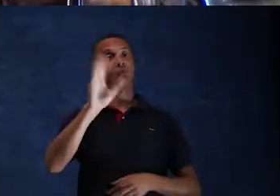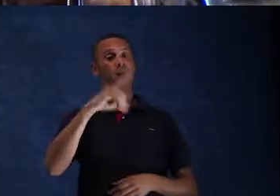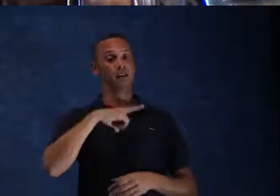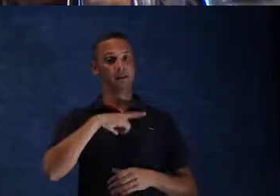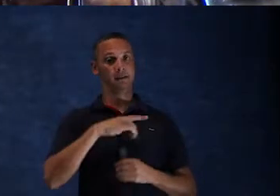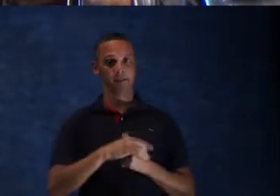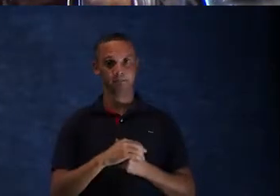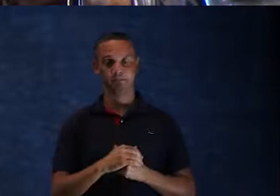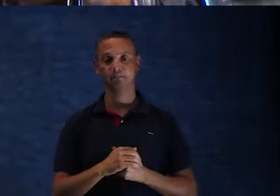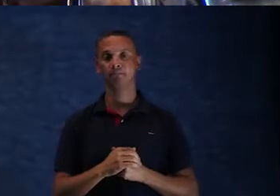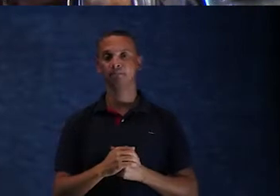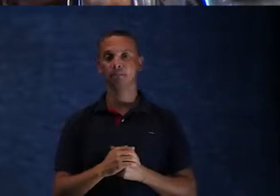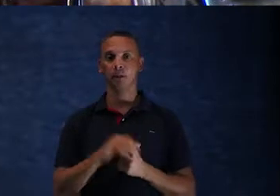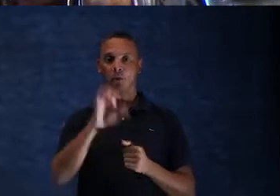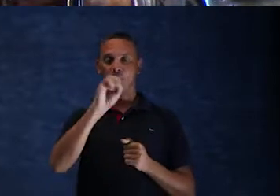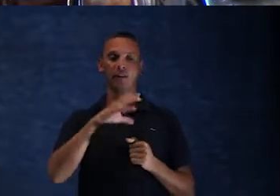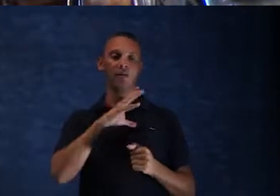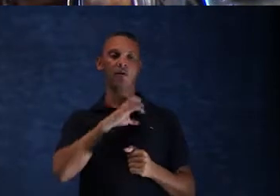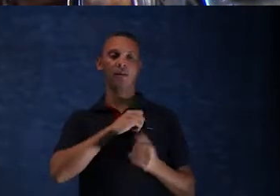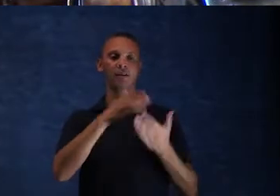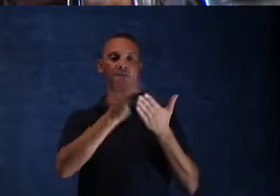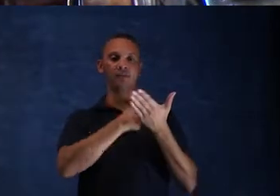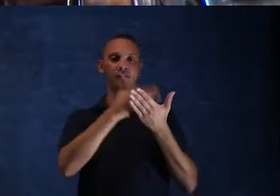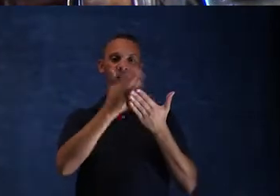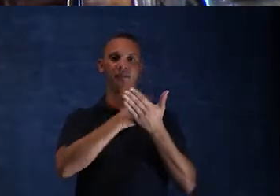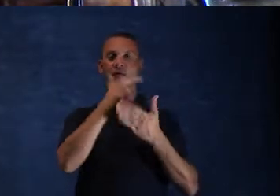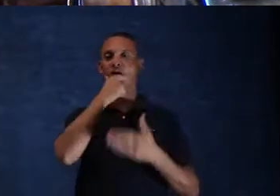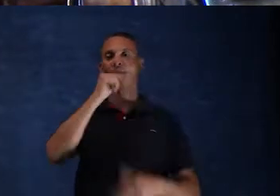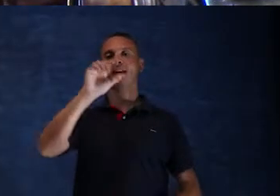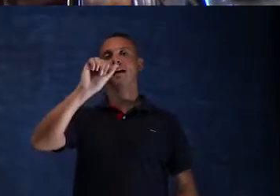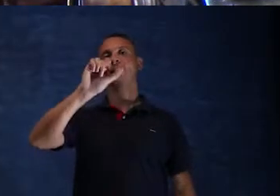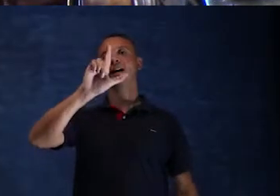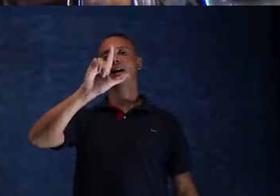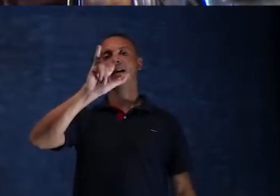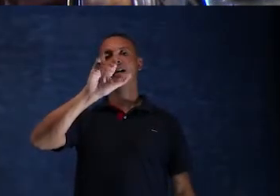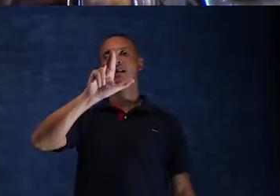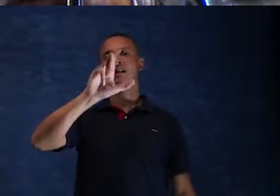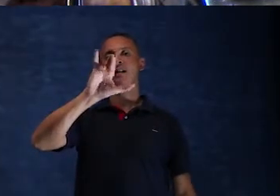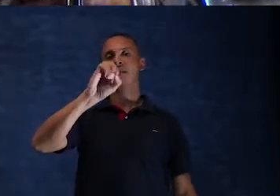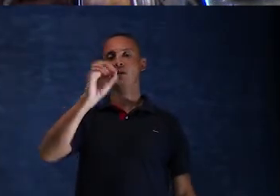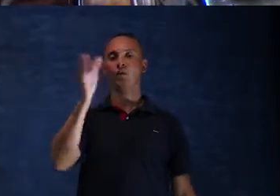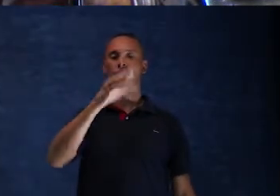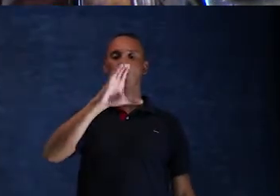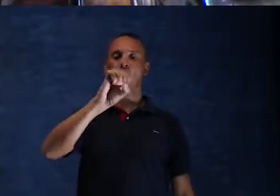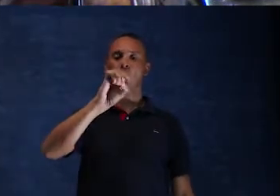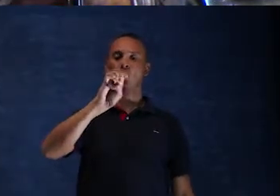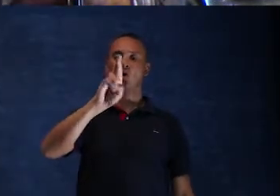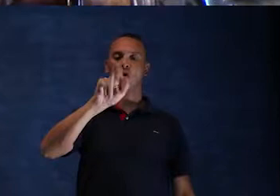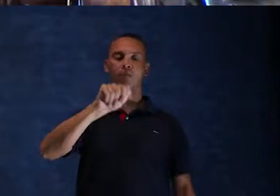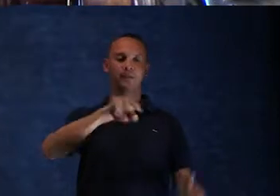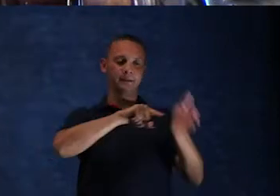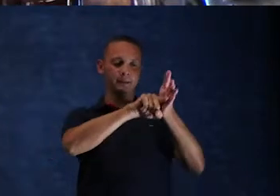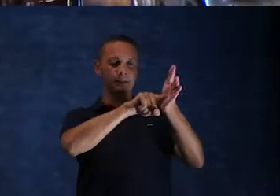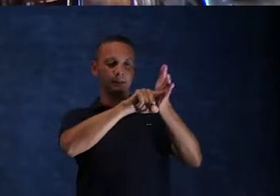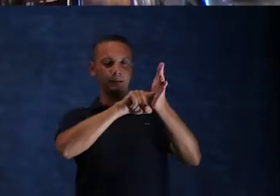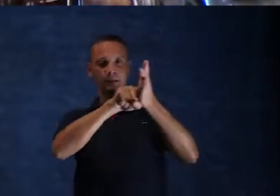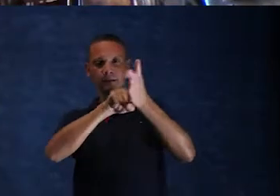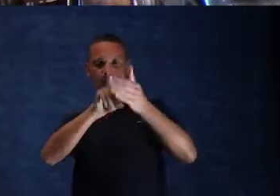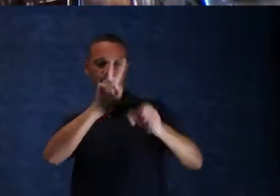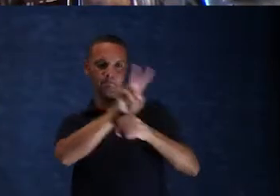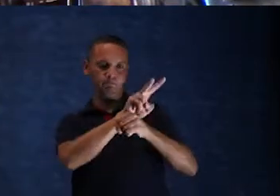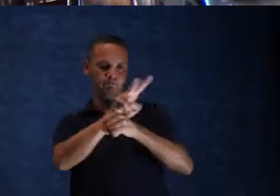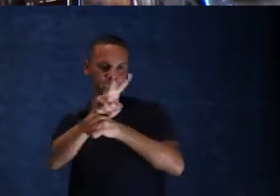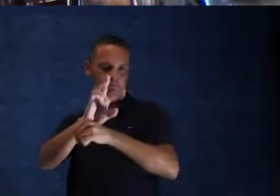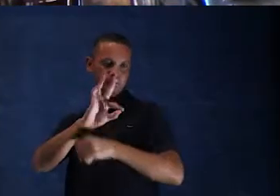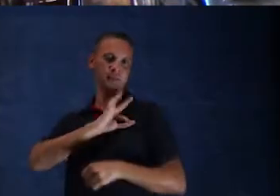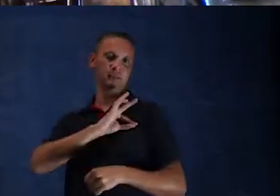falha a memória. 8º romance, em que o Alírio Cobra, né, esse detetive que se esmiscui